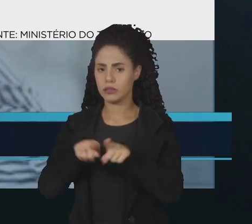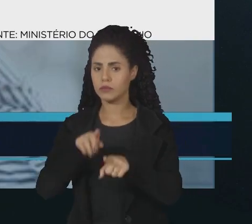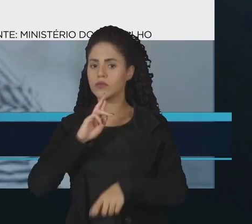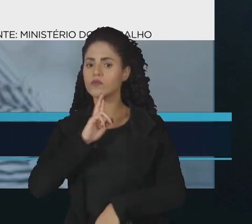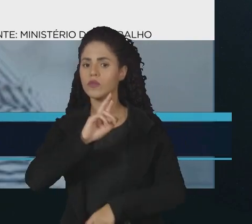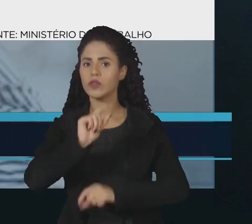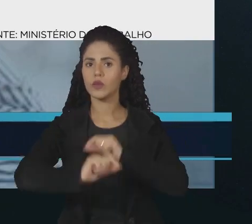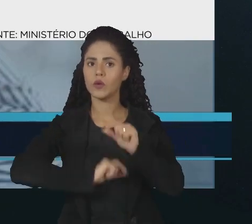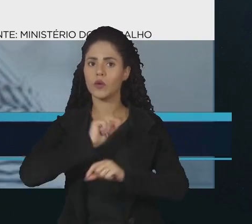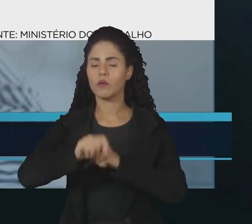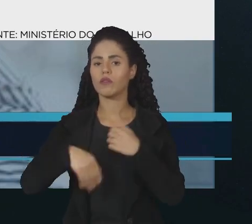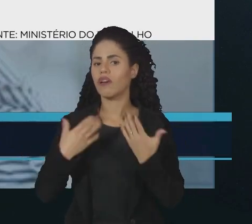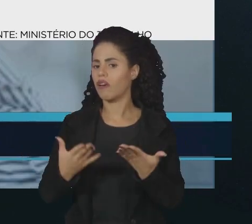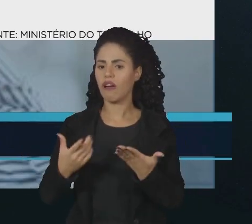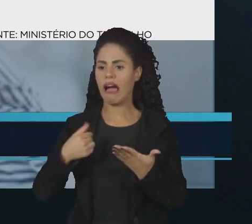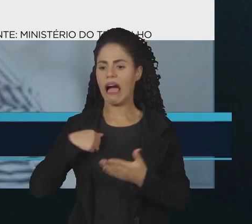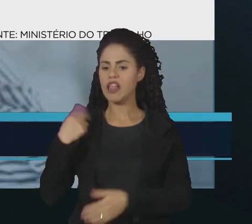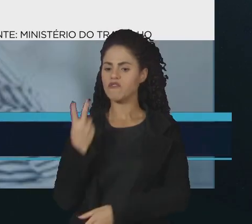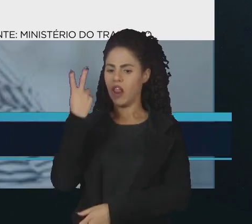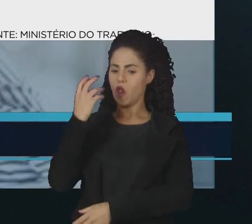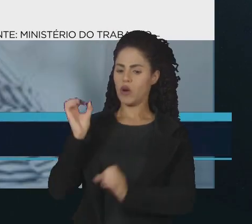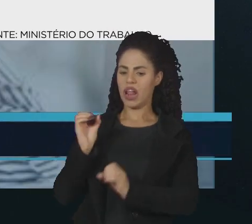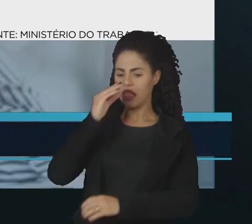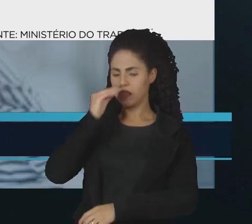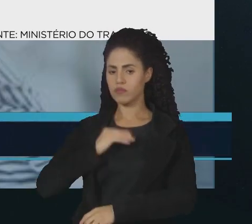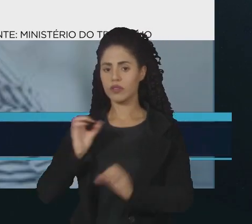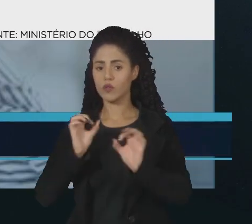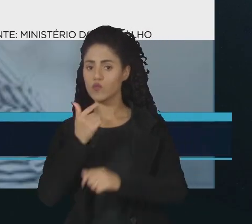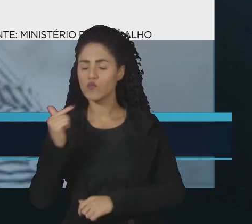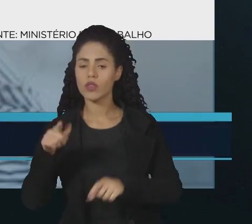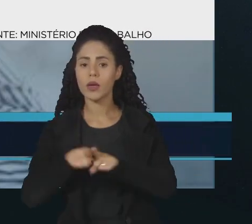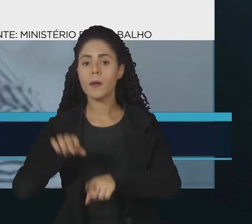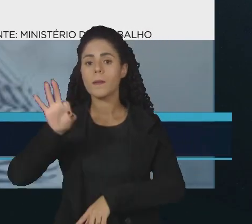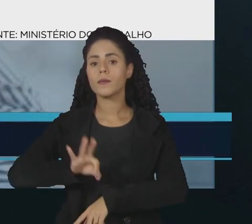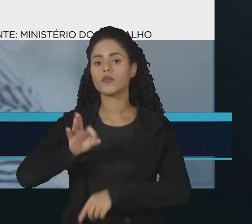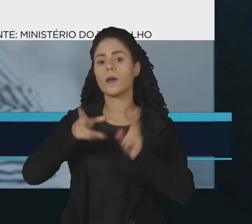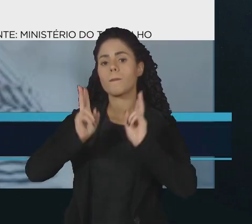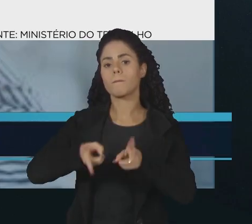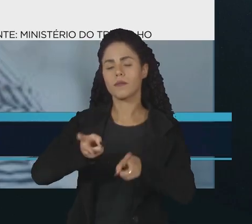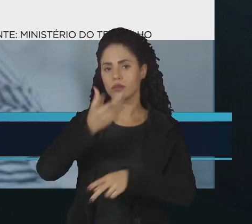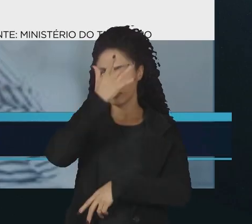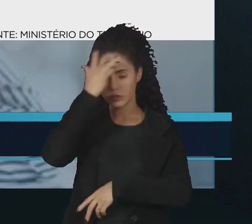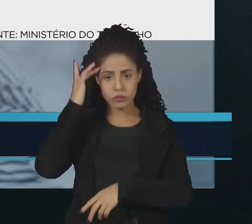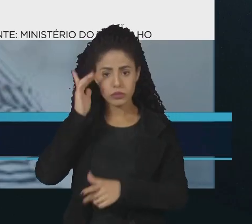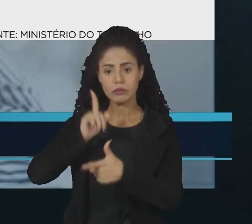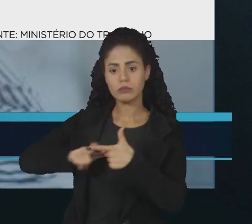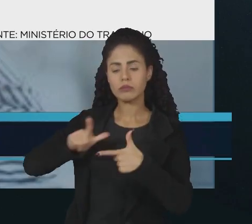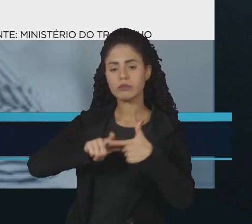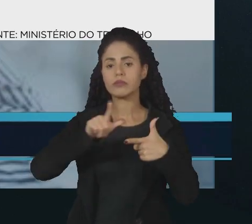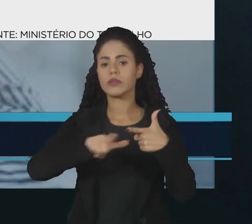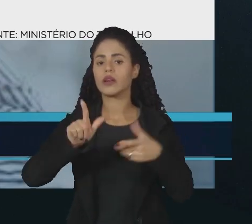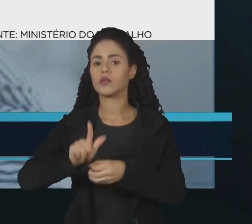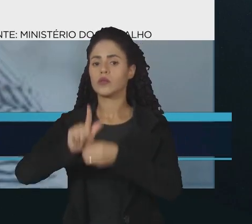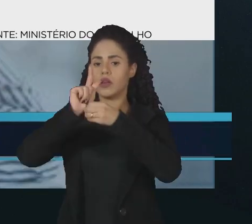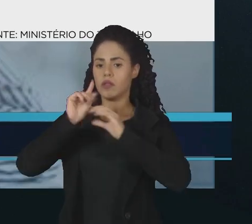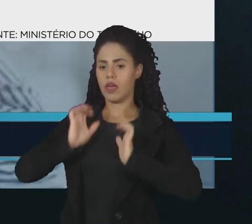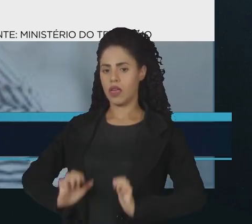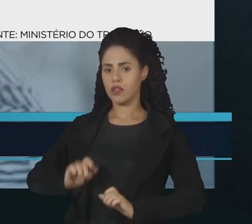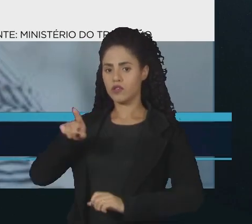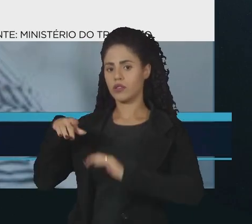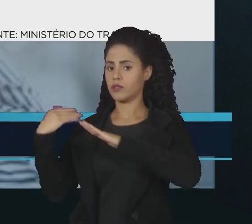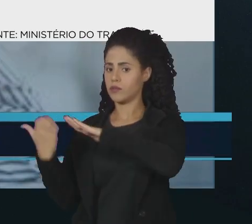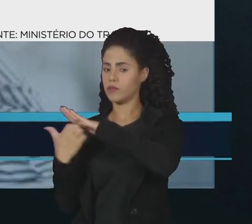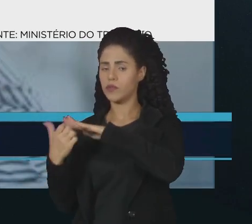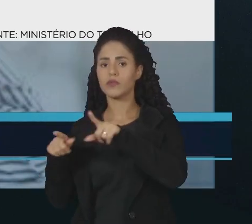não serem reconhecidos no trabalho, mesmo percentual dos que disseram ter problemas com a ética da empresa.